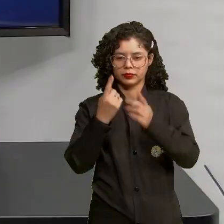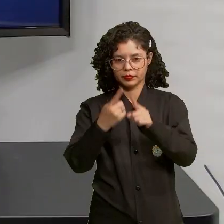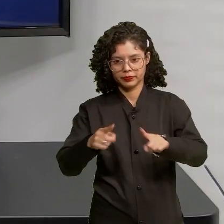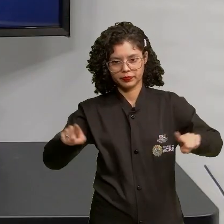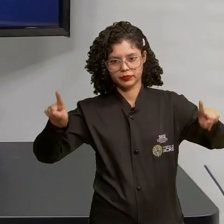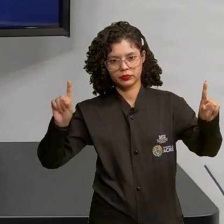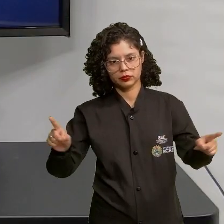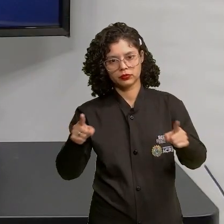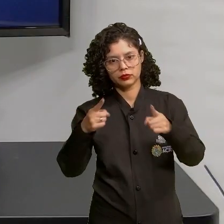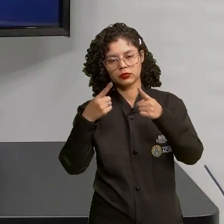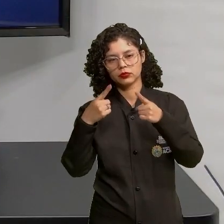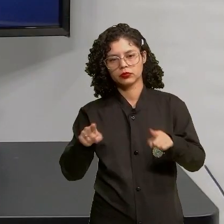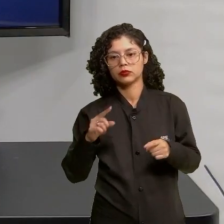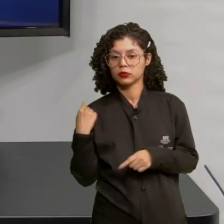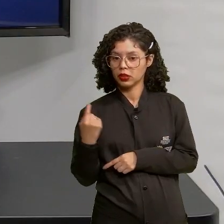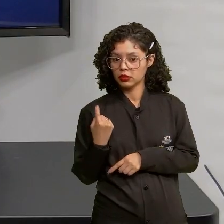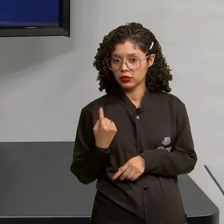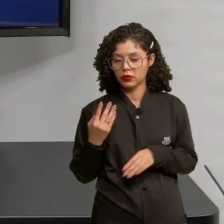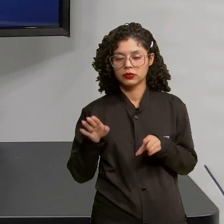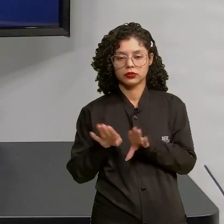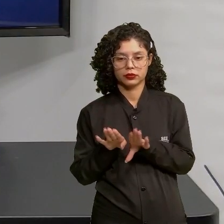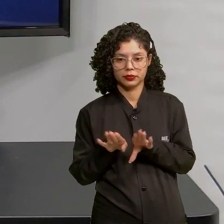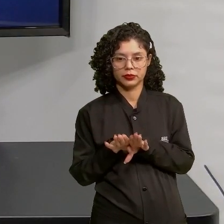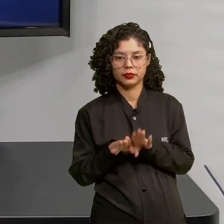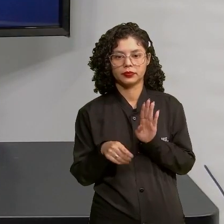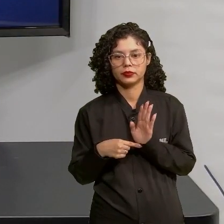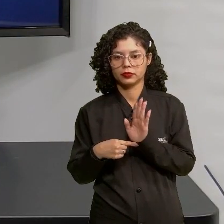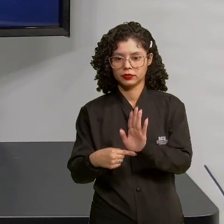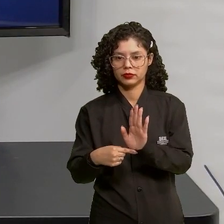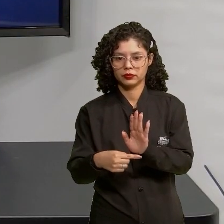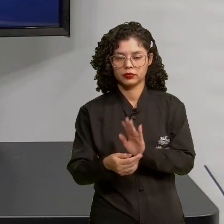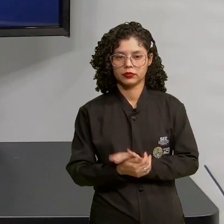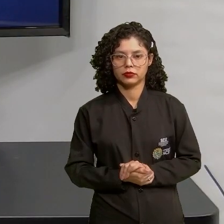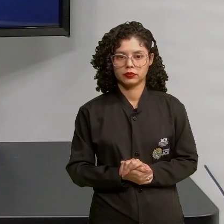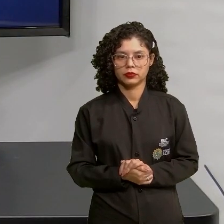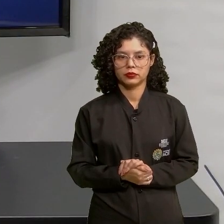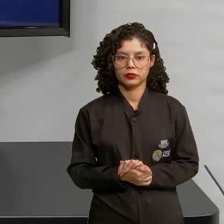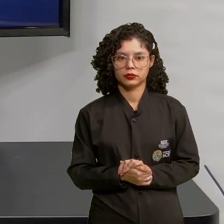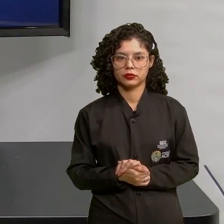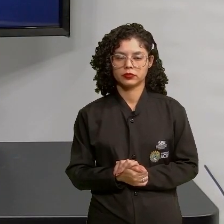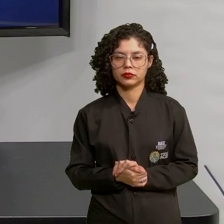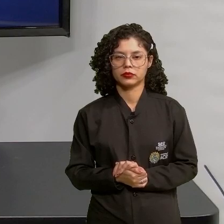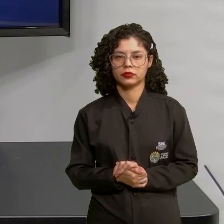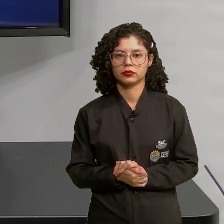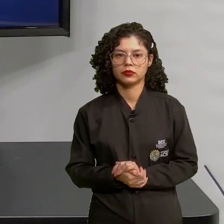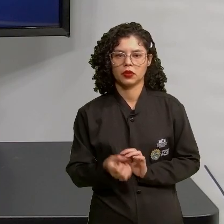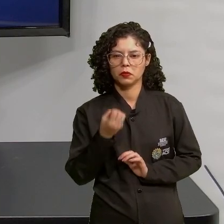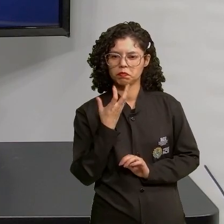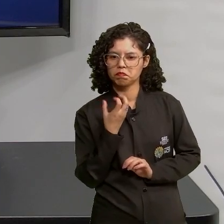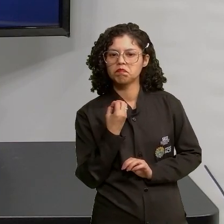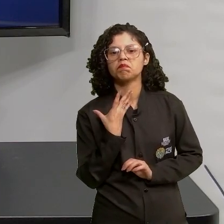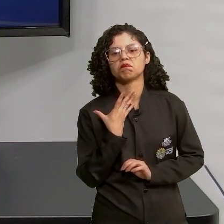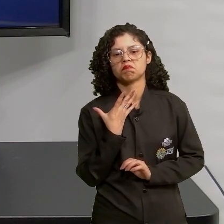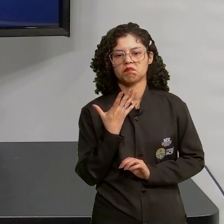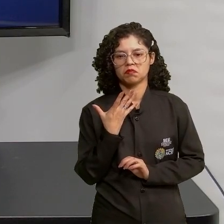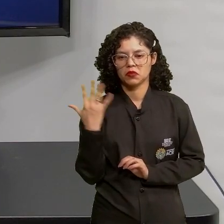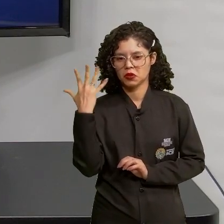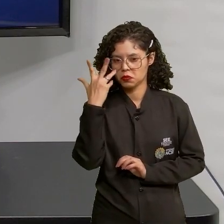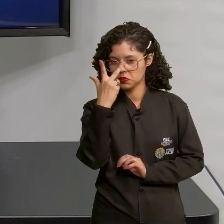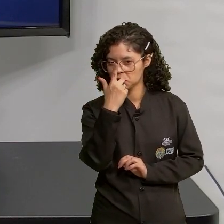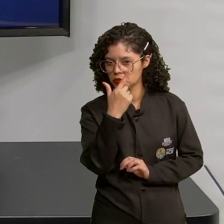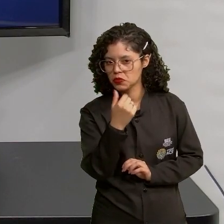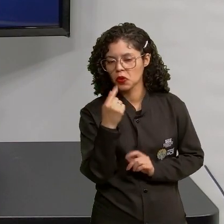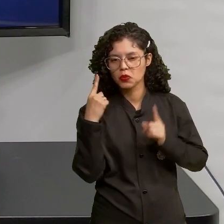orquestras, né? Ou solos, apresentação solo. Ele é rico de beleza,